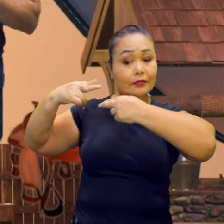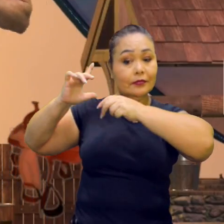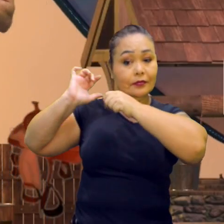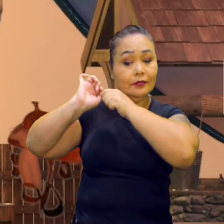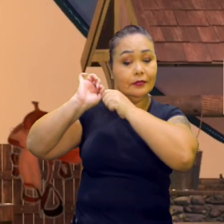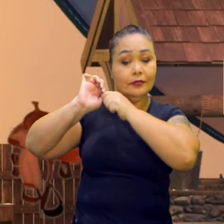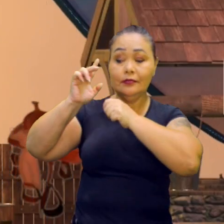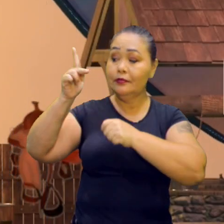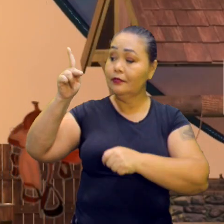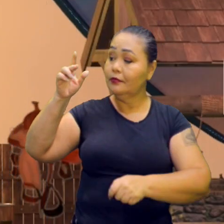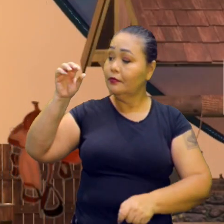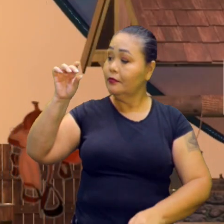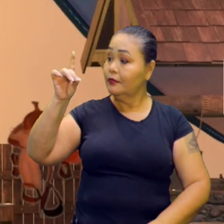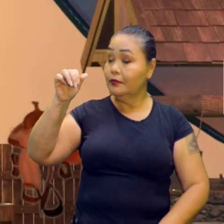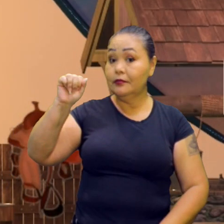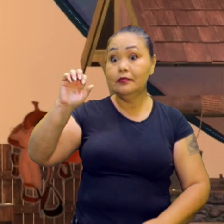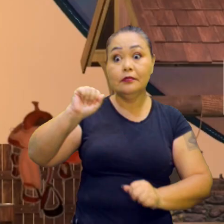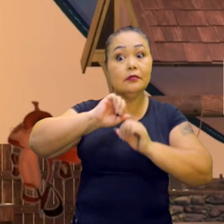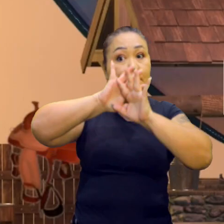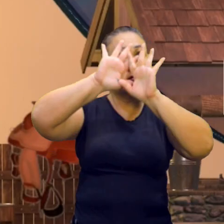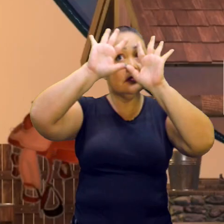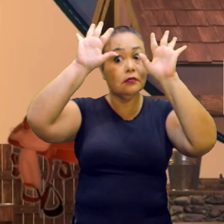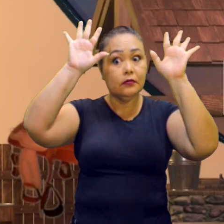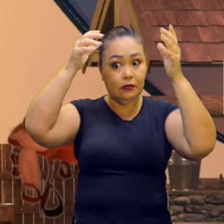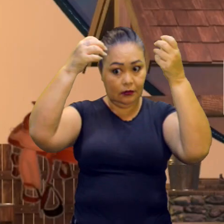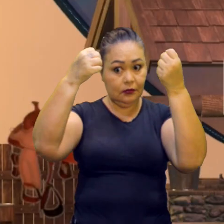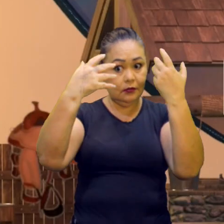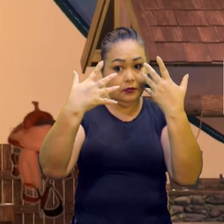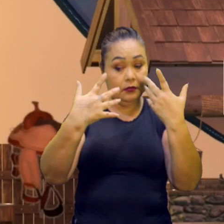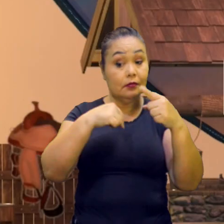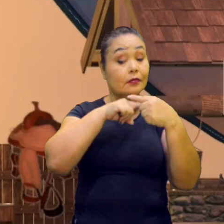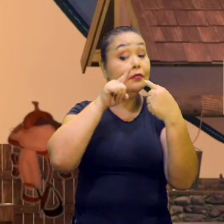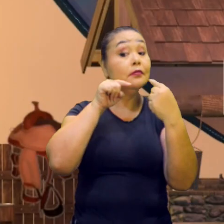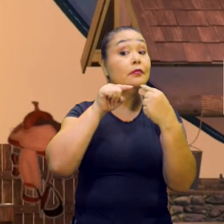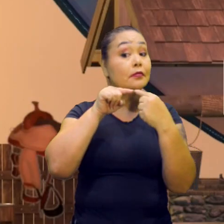que deixar claro uma coisa. Objetivo. Quando fala